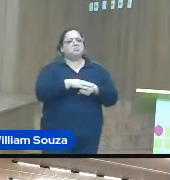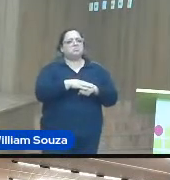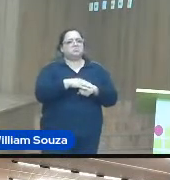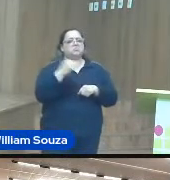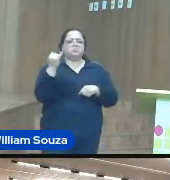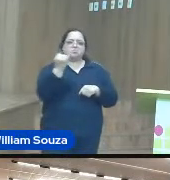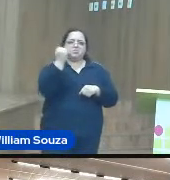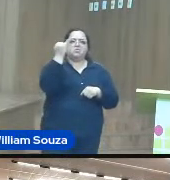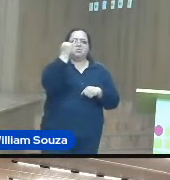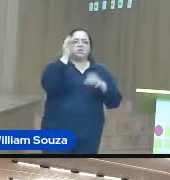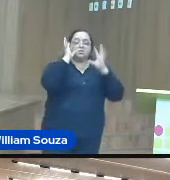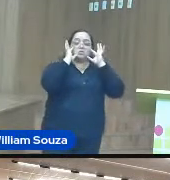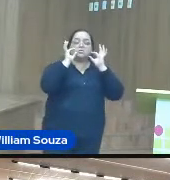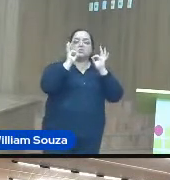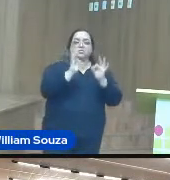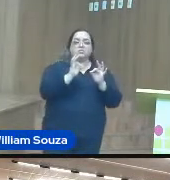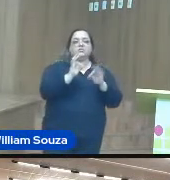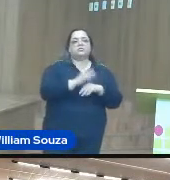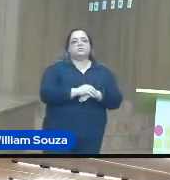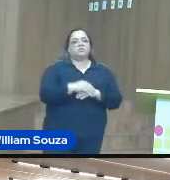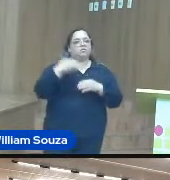alemã,